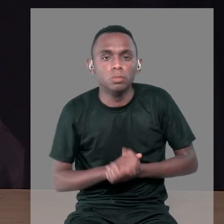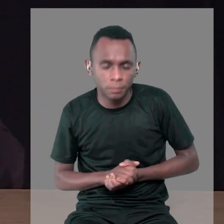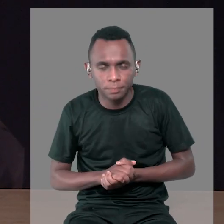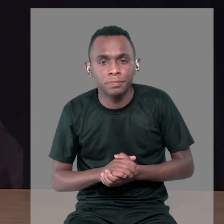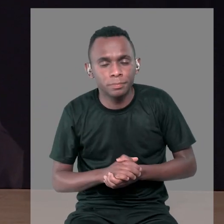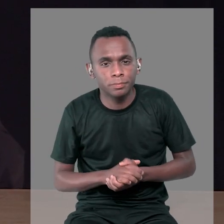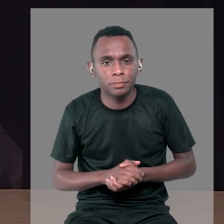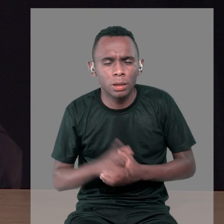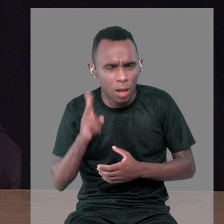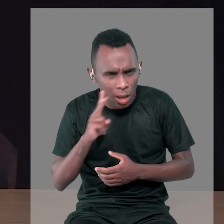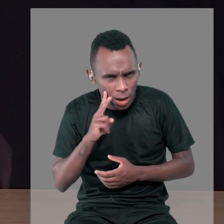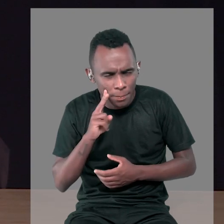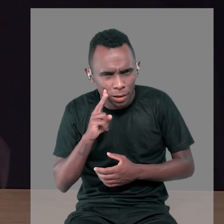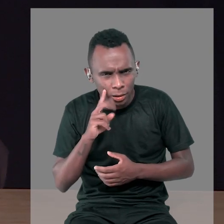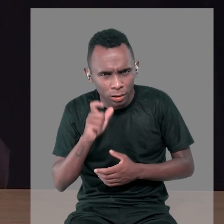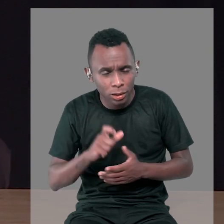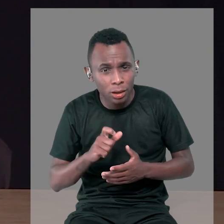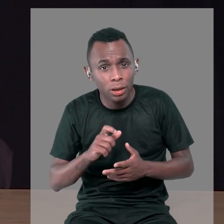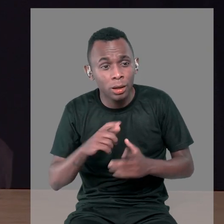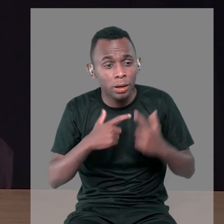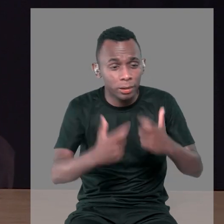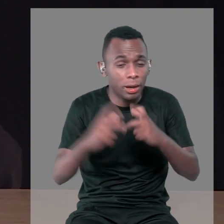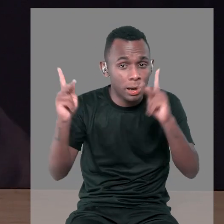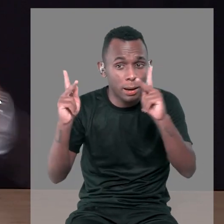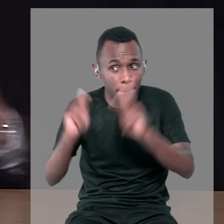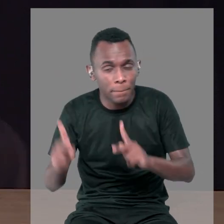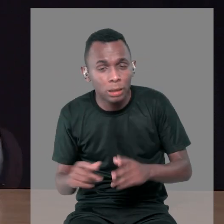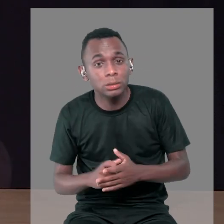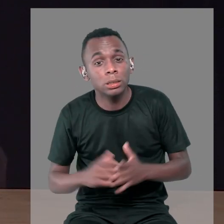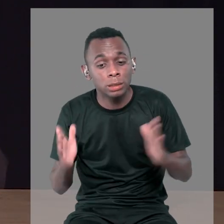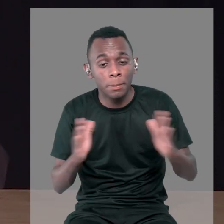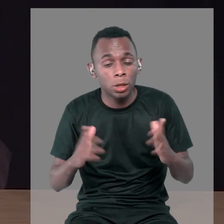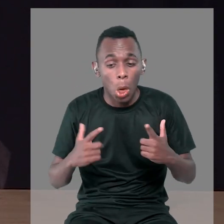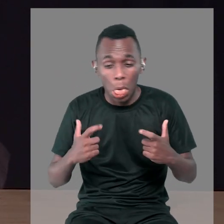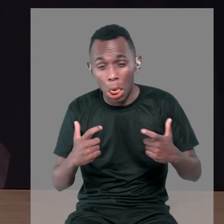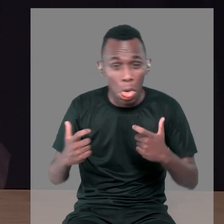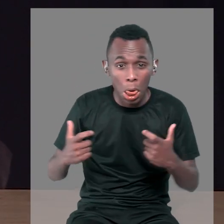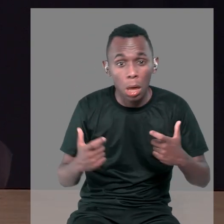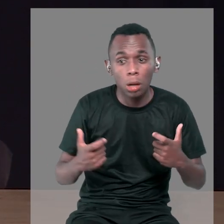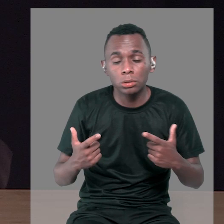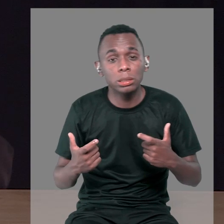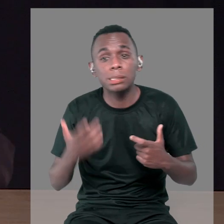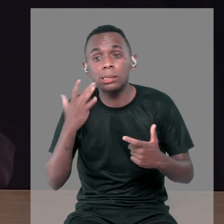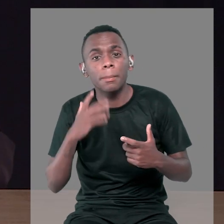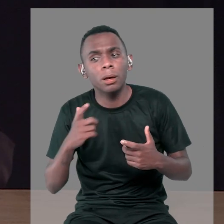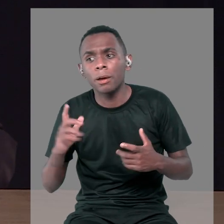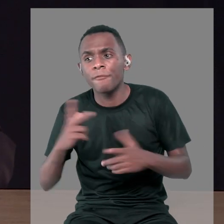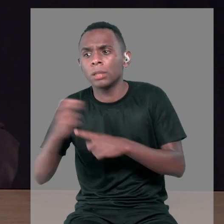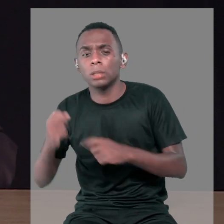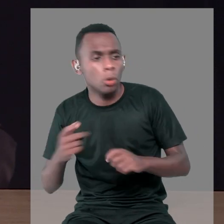Vocês lembram, quem leu Tolstói, Guerra e Paz, num determinado momento a batalha está correndo, ninguém sabe na batalha se está ganhando ou está